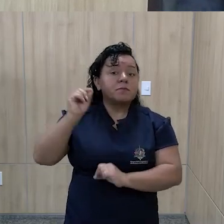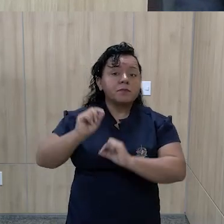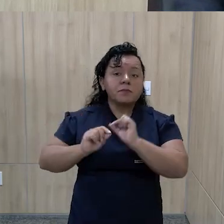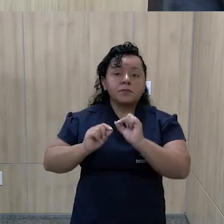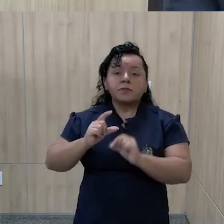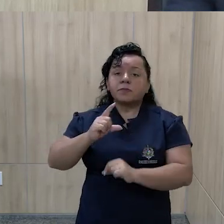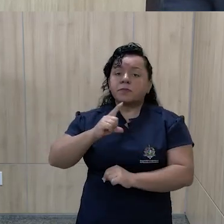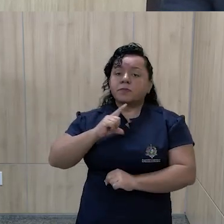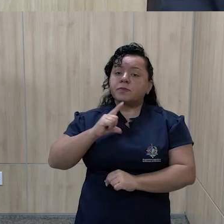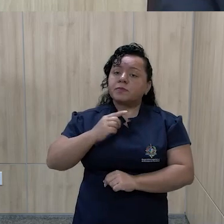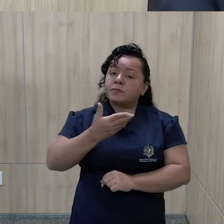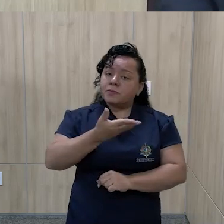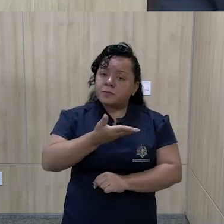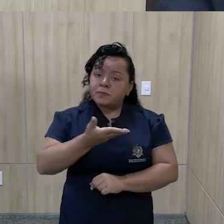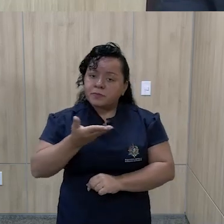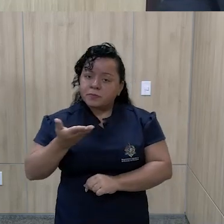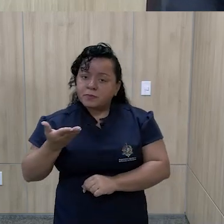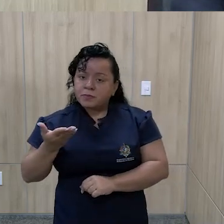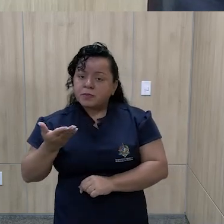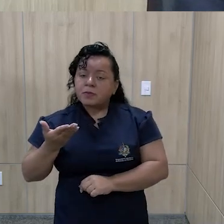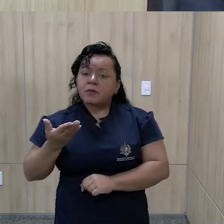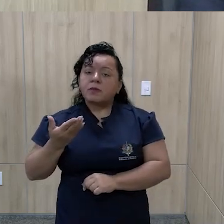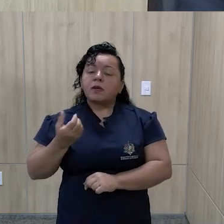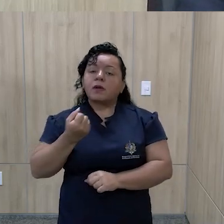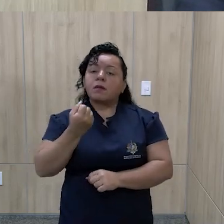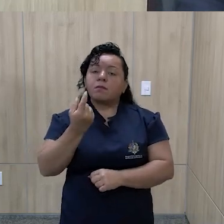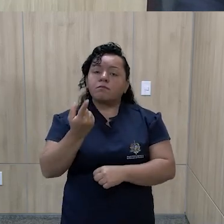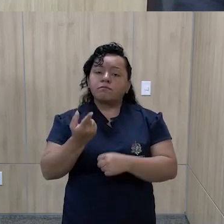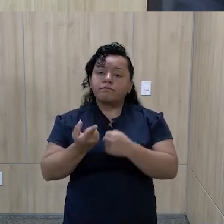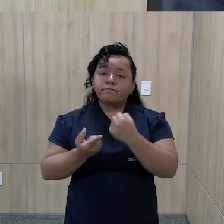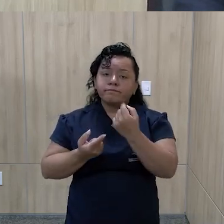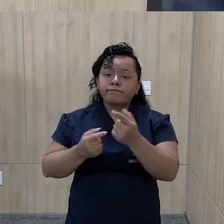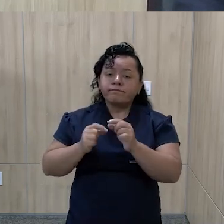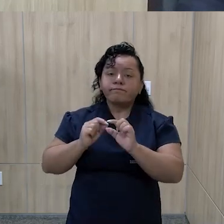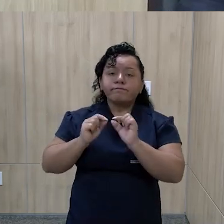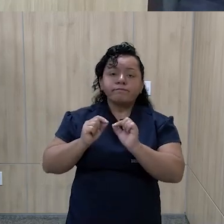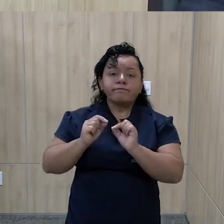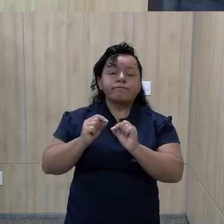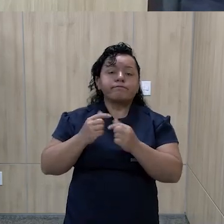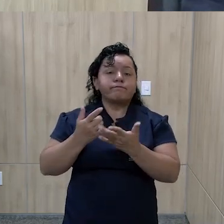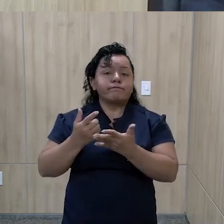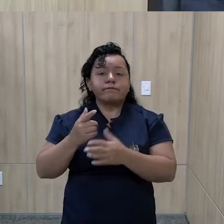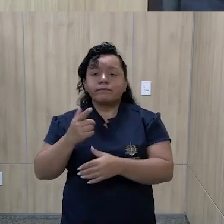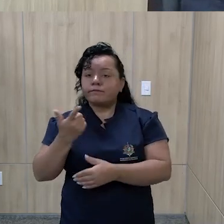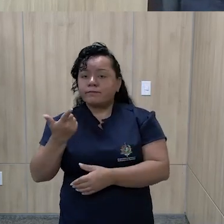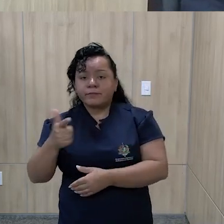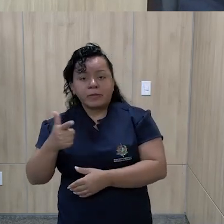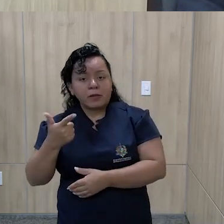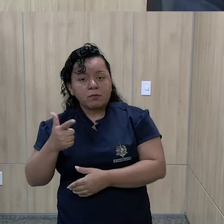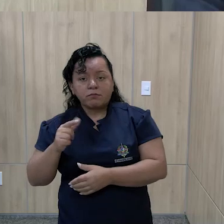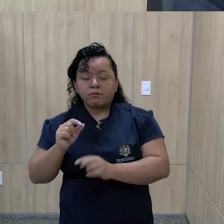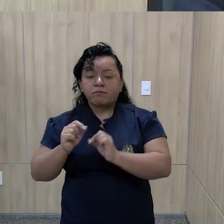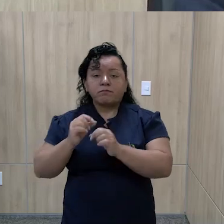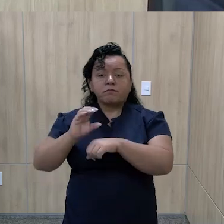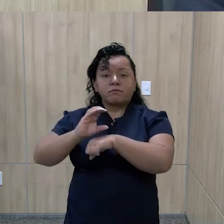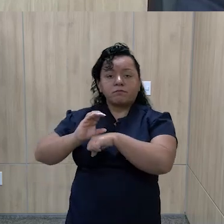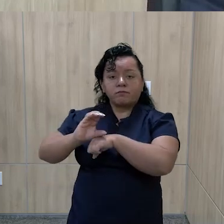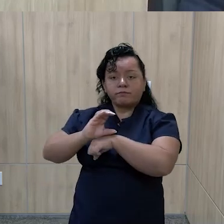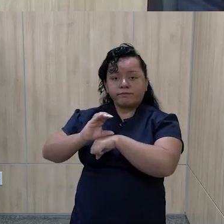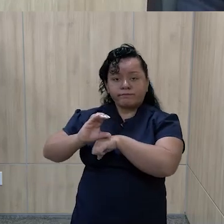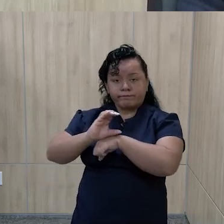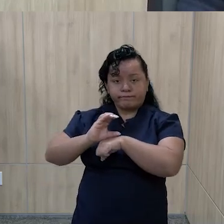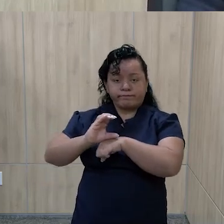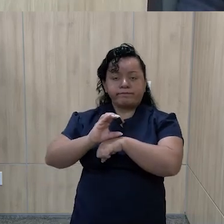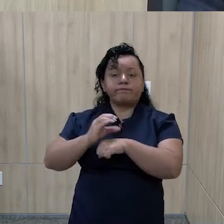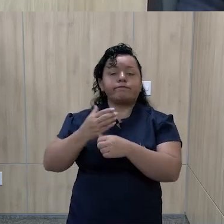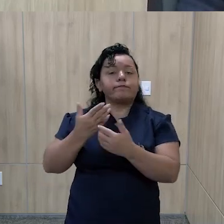pareça nós temos aqui algumas inconstitucionalidades repito e deixo claro em alto em